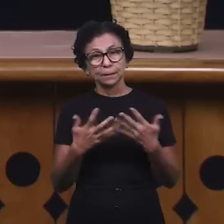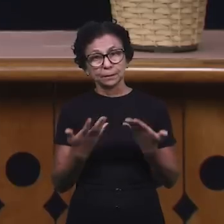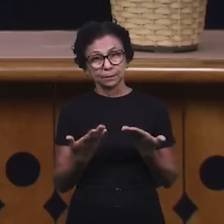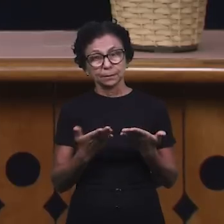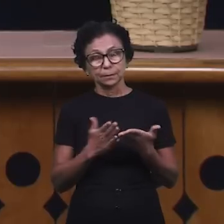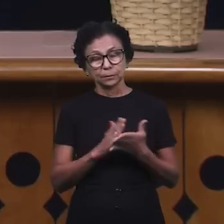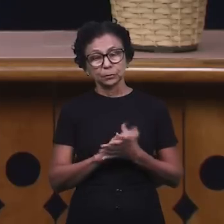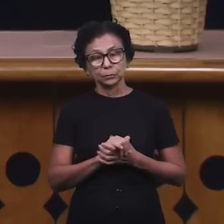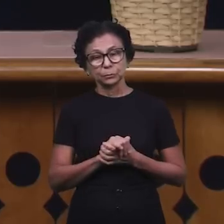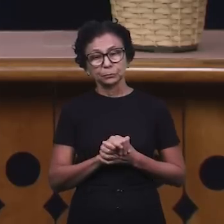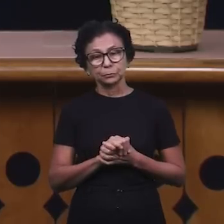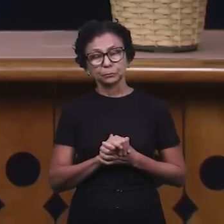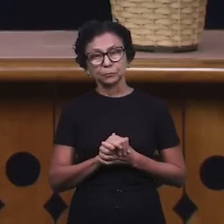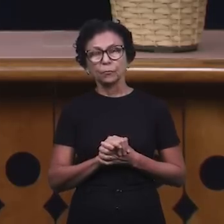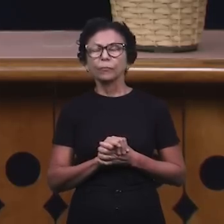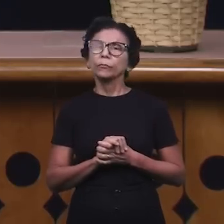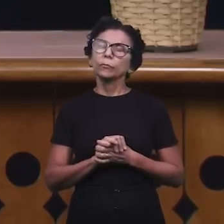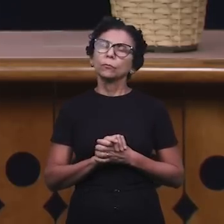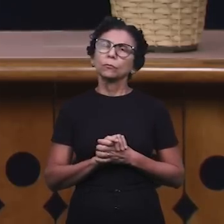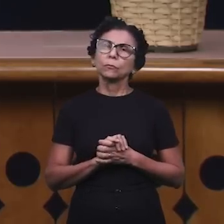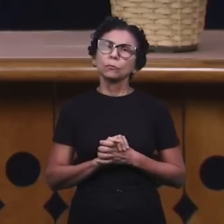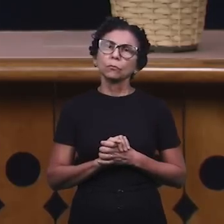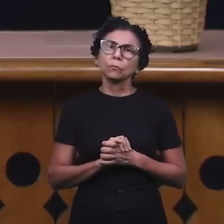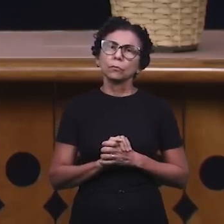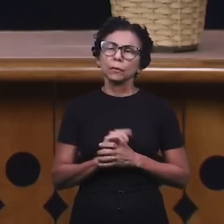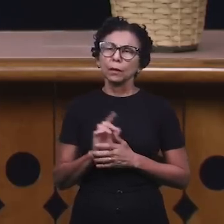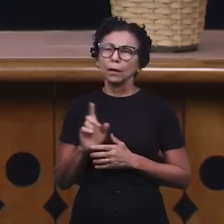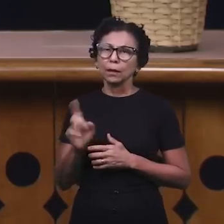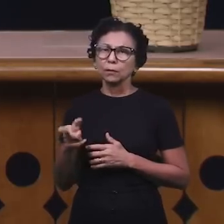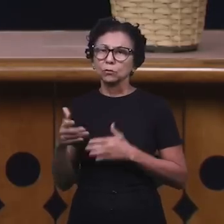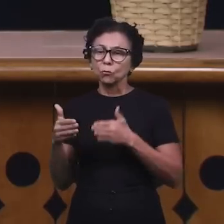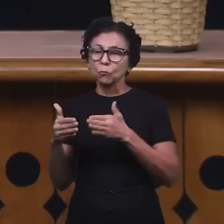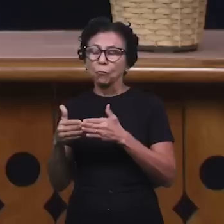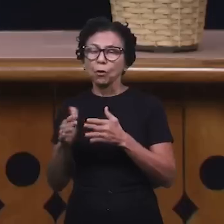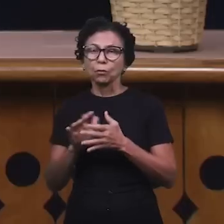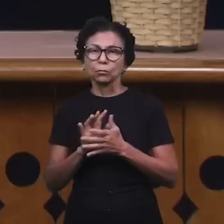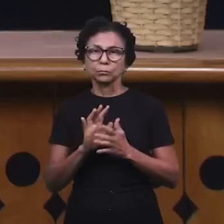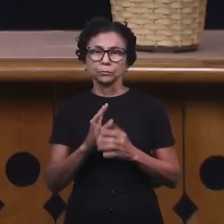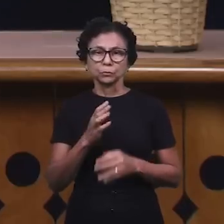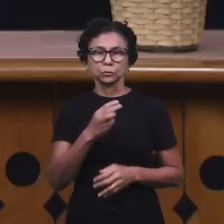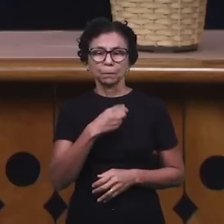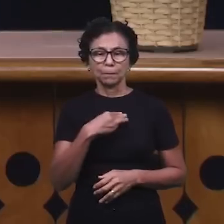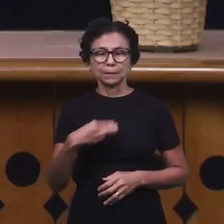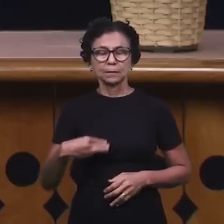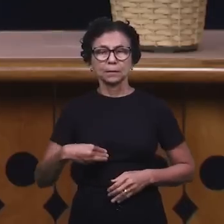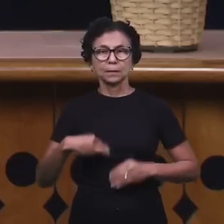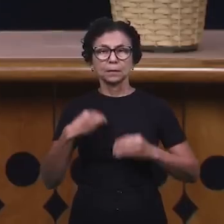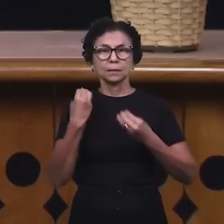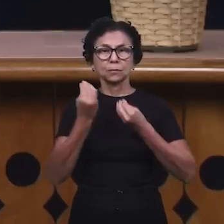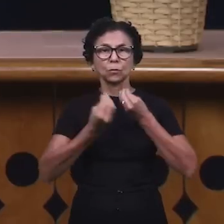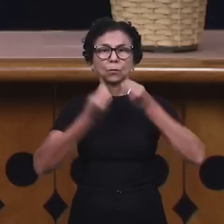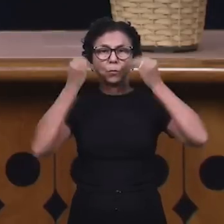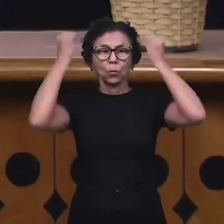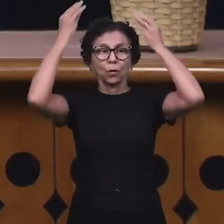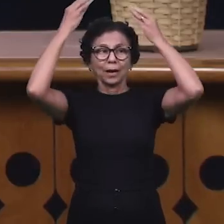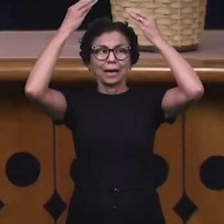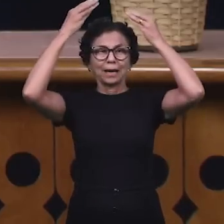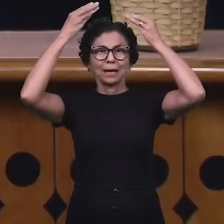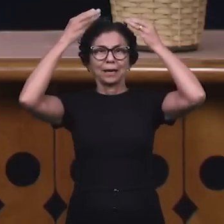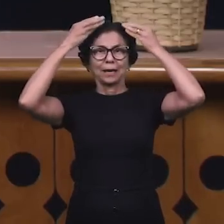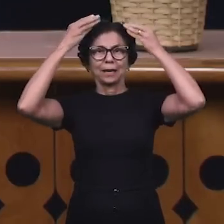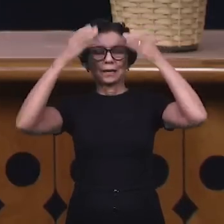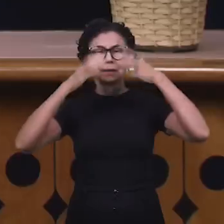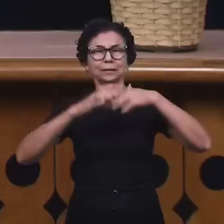desse foco de Israel no Messias Rei, ele não aceitou Jesus no